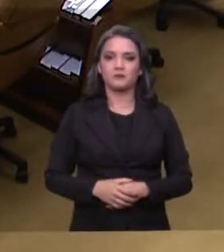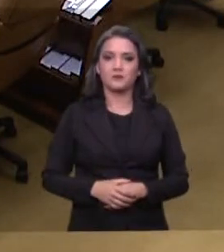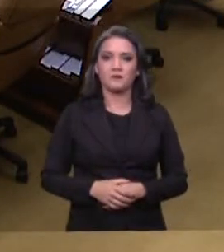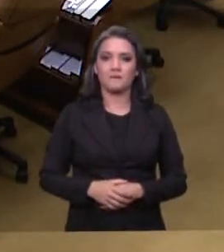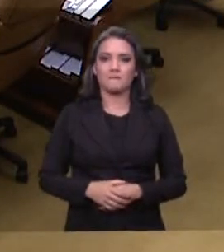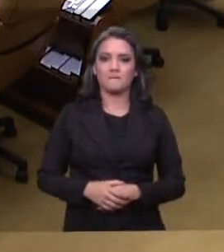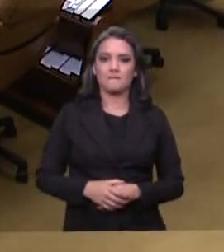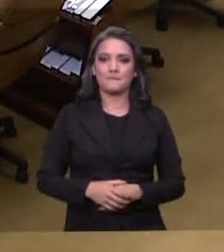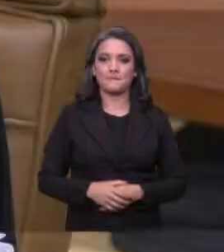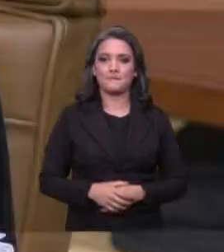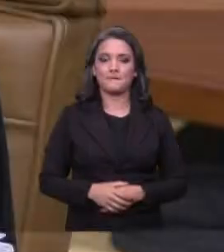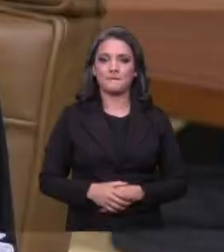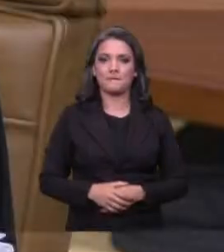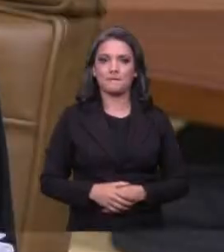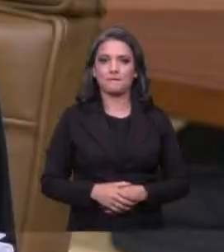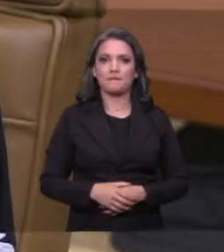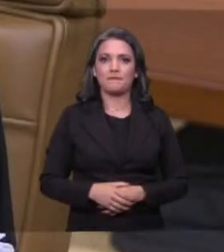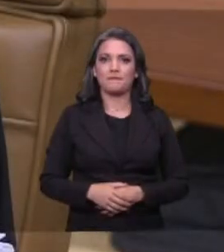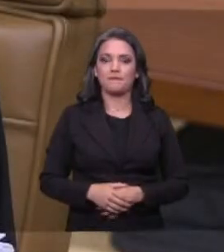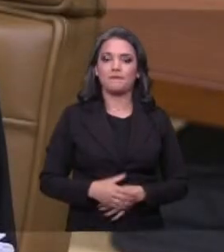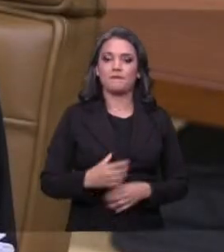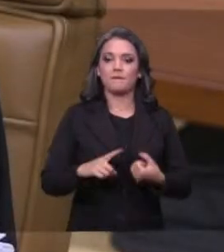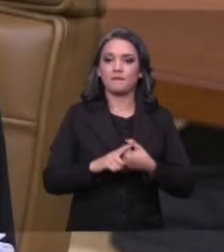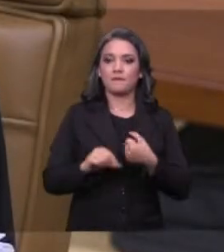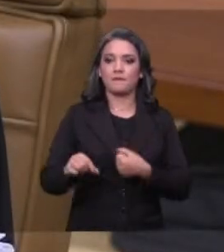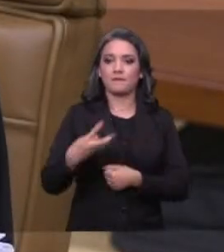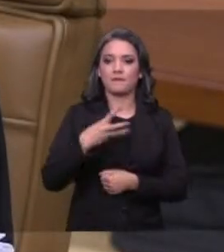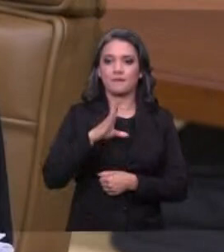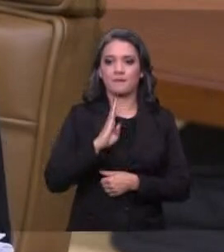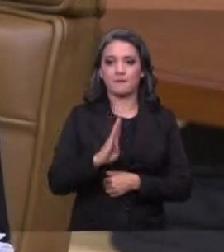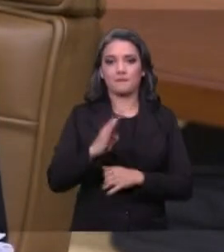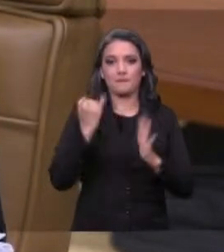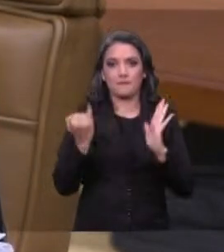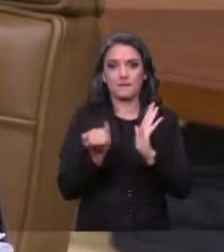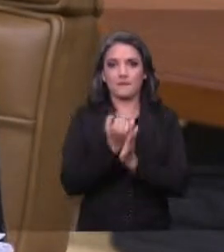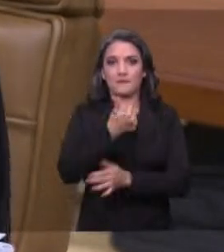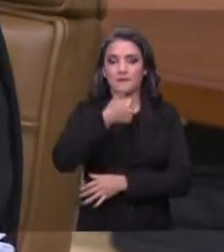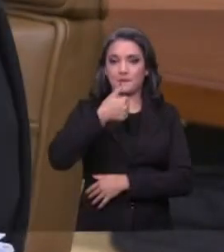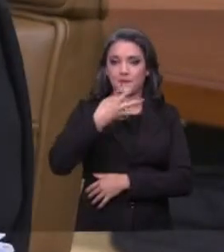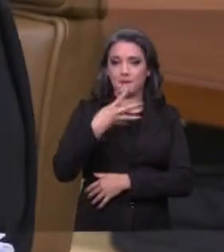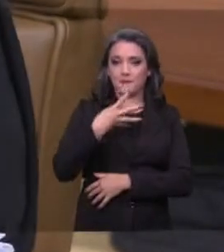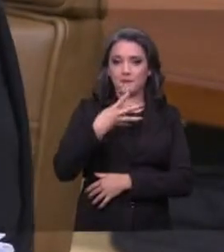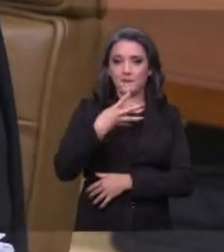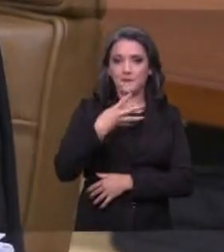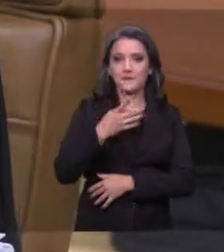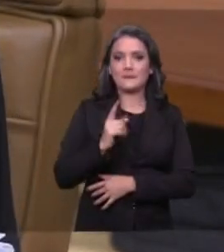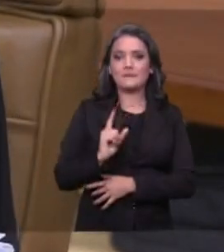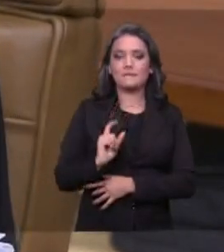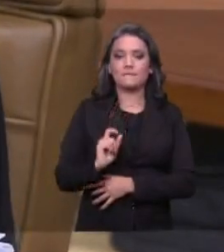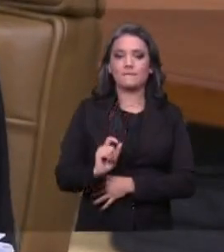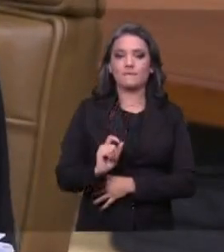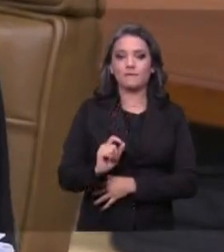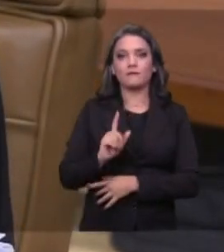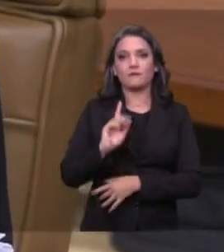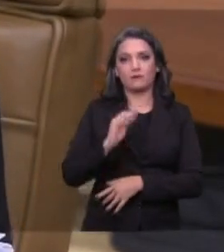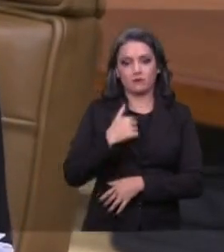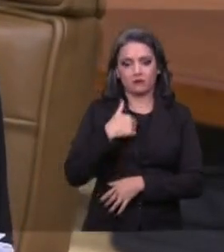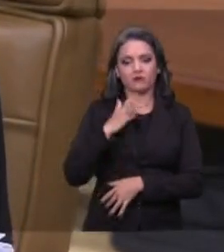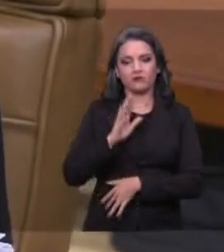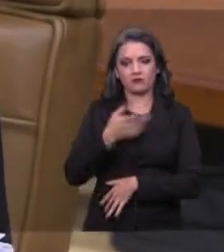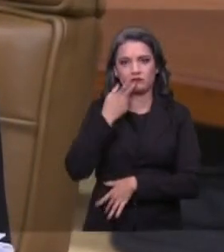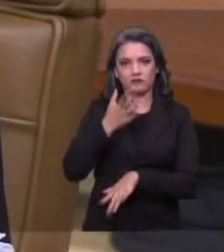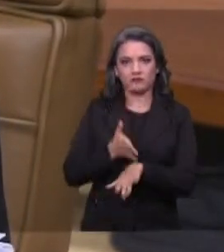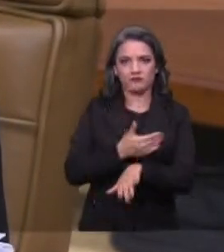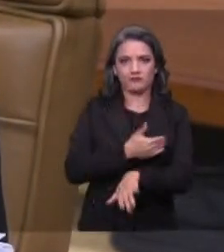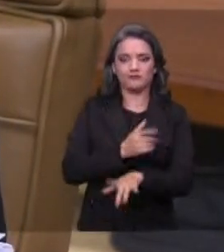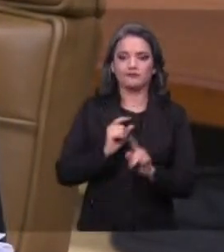No artigo 3º-B, inciso 14, aqui a questão que eu já antecipei,